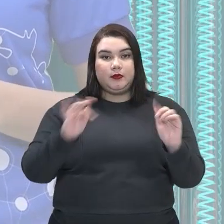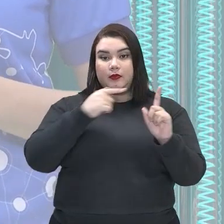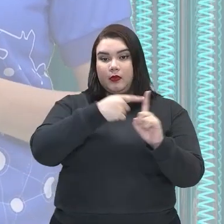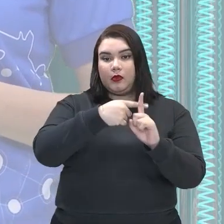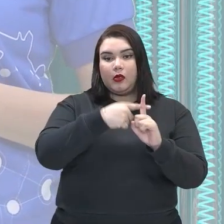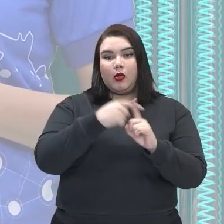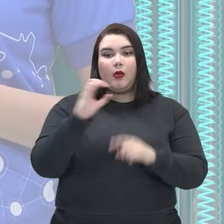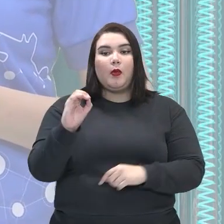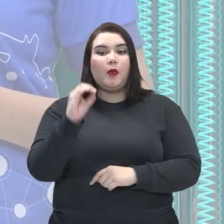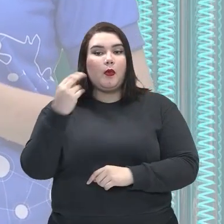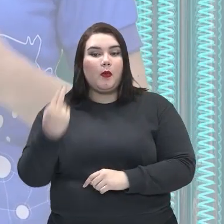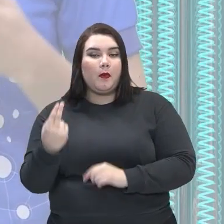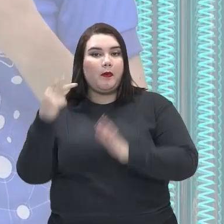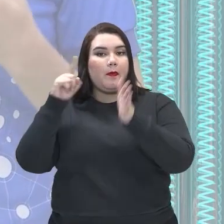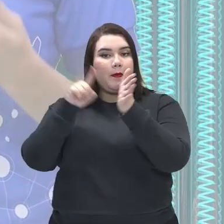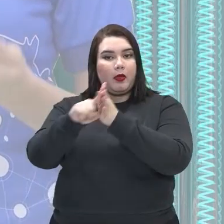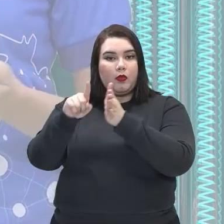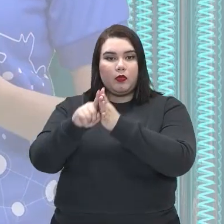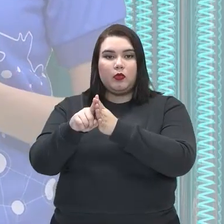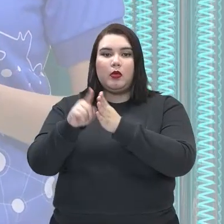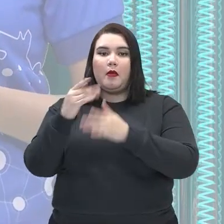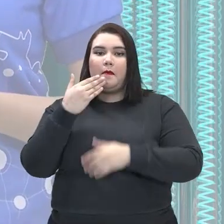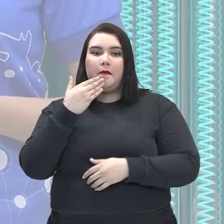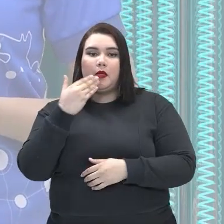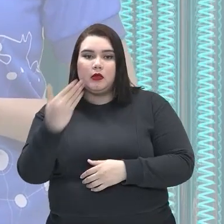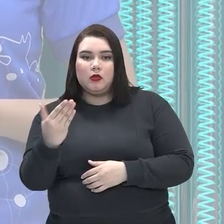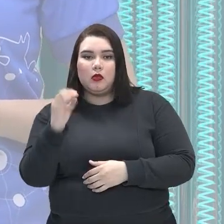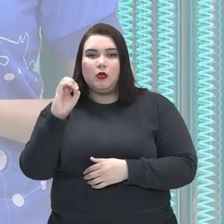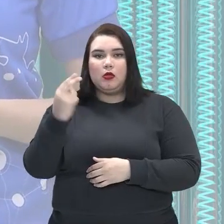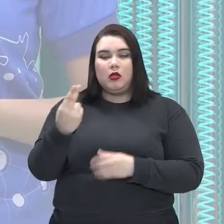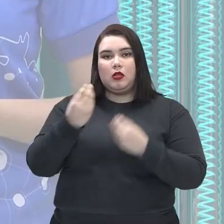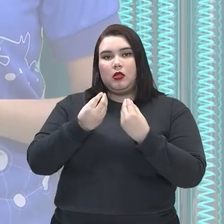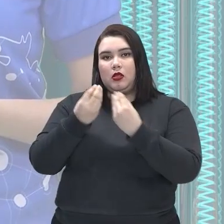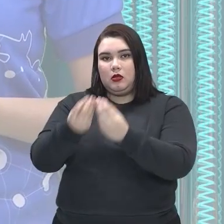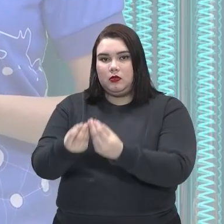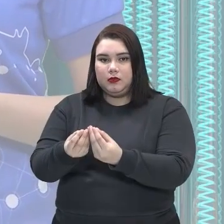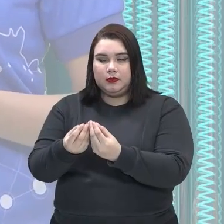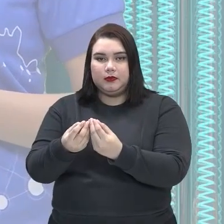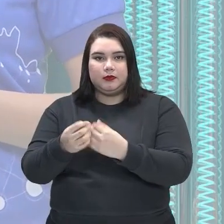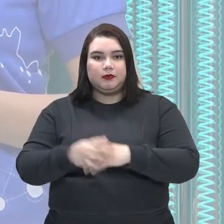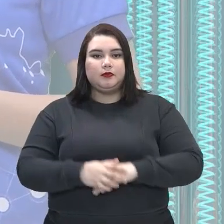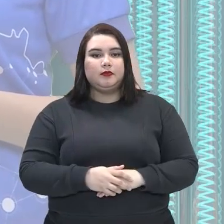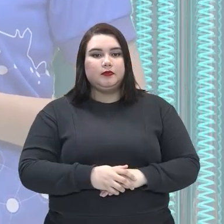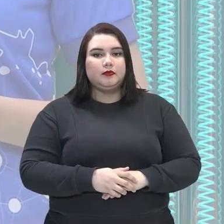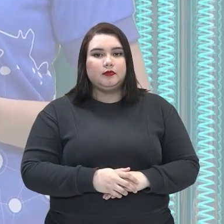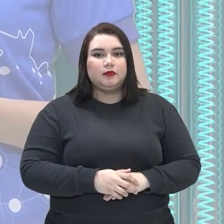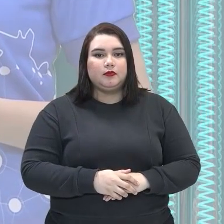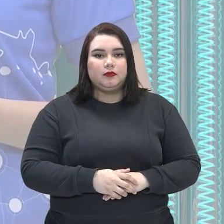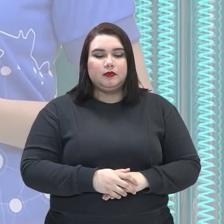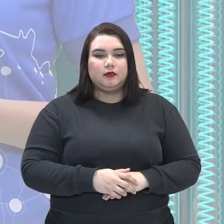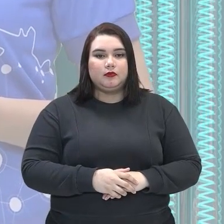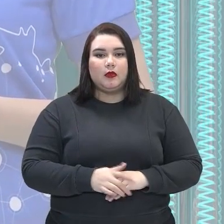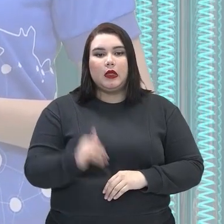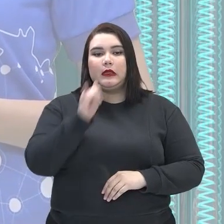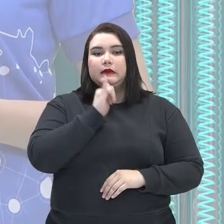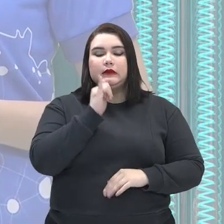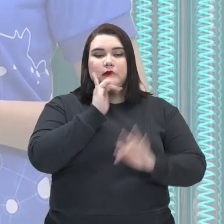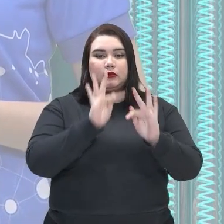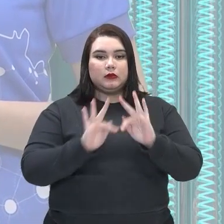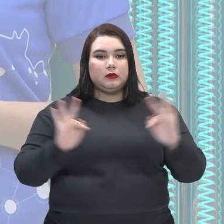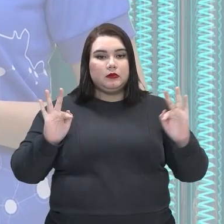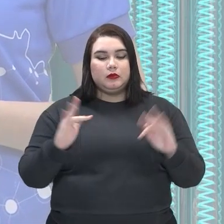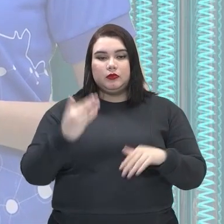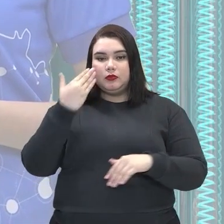fazer perguntas, solicitando ou oferecendo algo de forma educada. Olha o nosso exemplo aqui, né? I